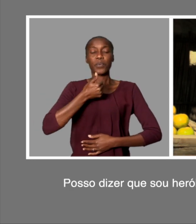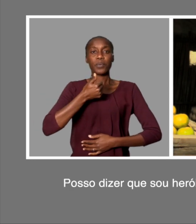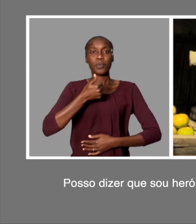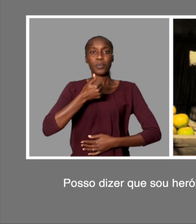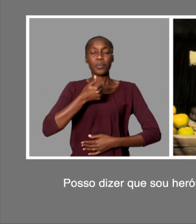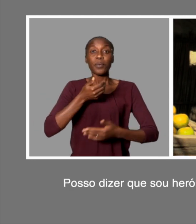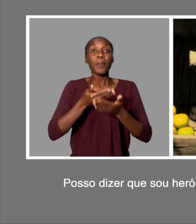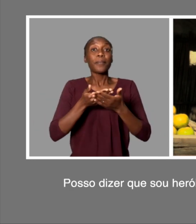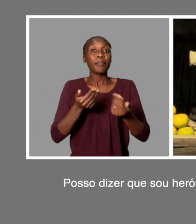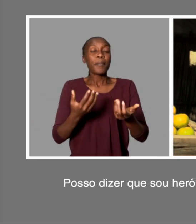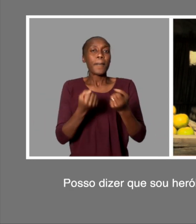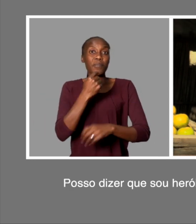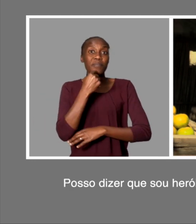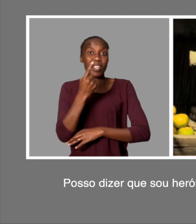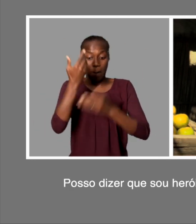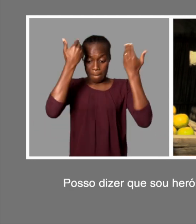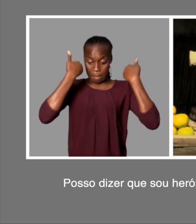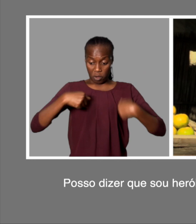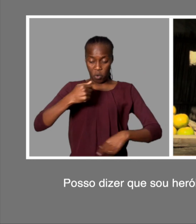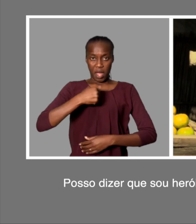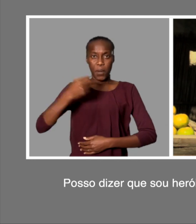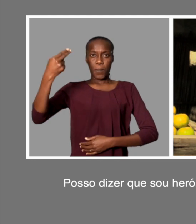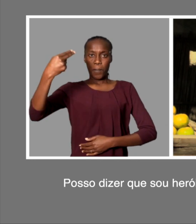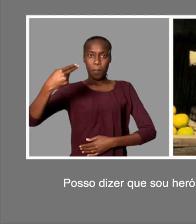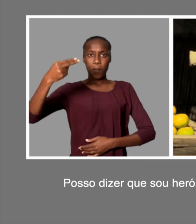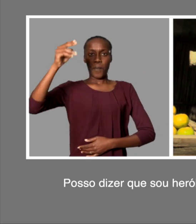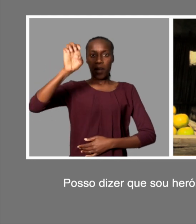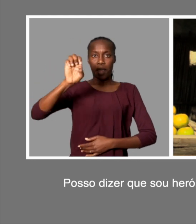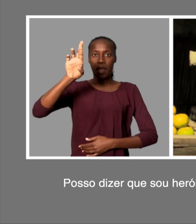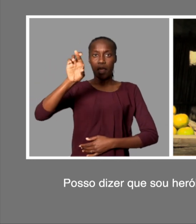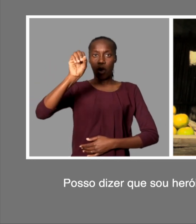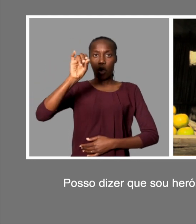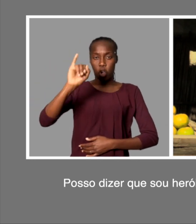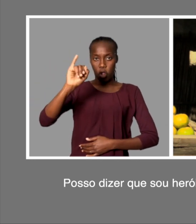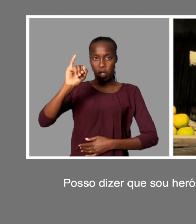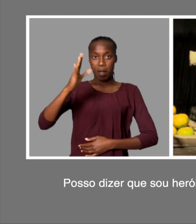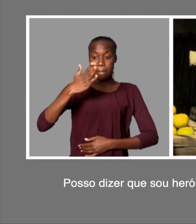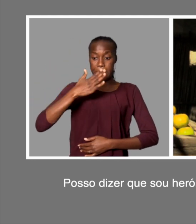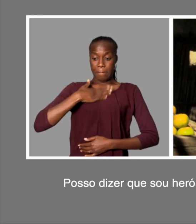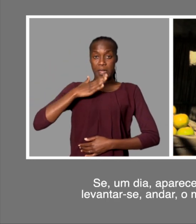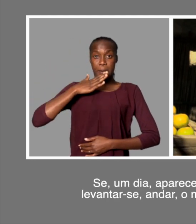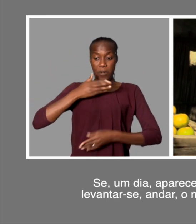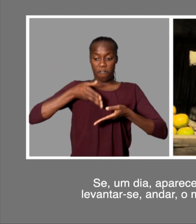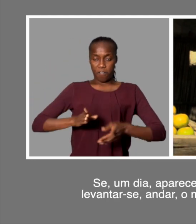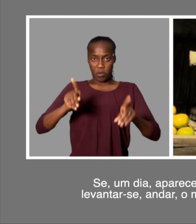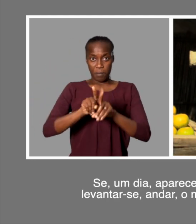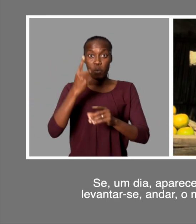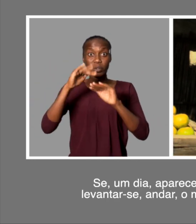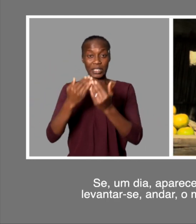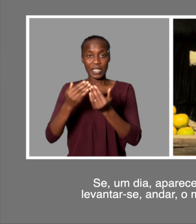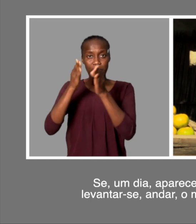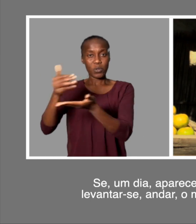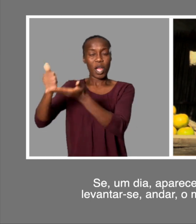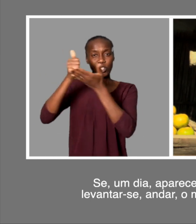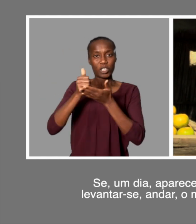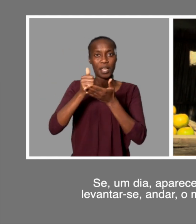Me orgulho. E posso dizer que eu sou o herói por mim mesmo e para o meu filho. Se